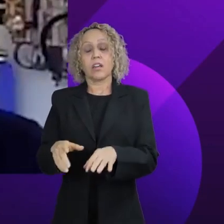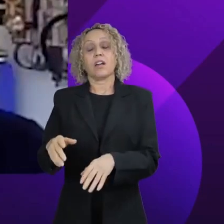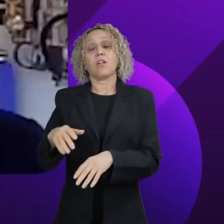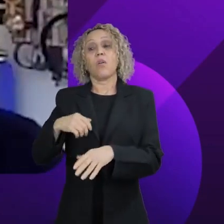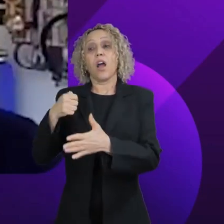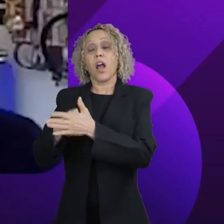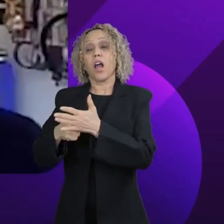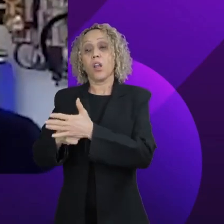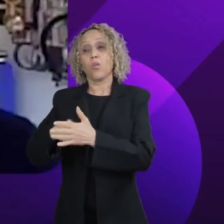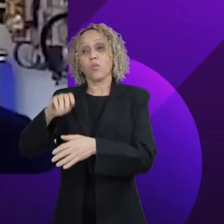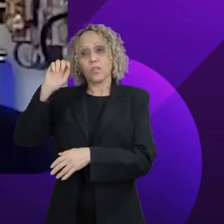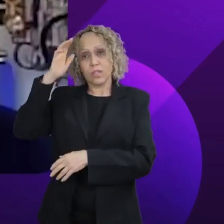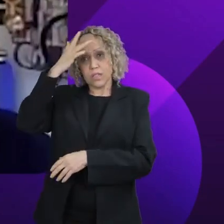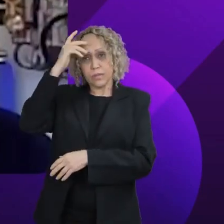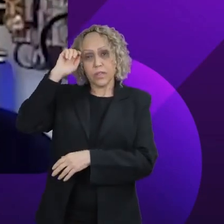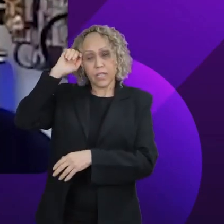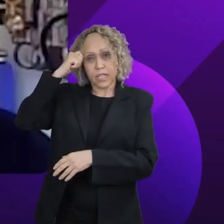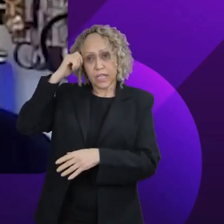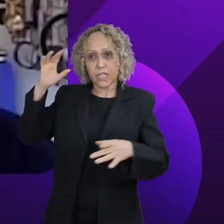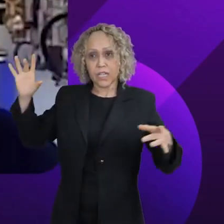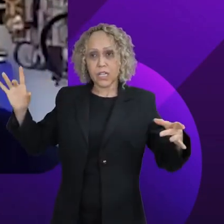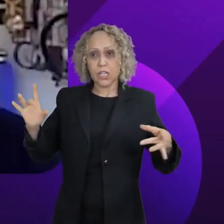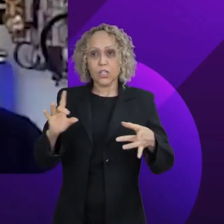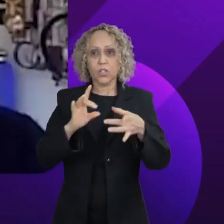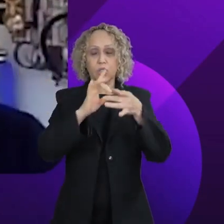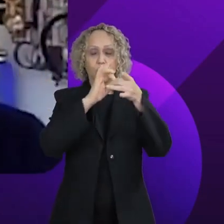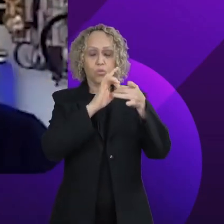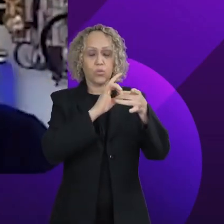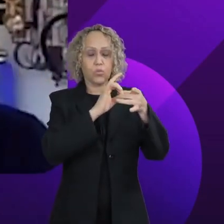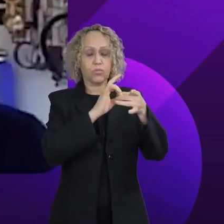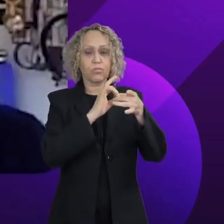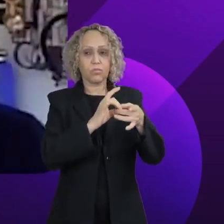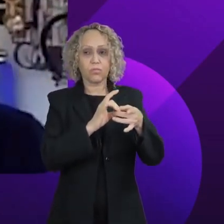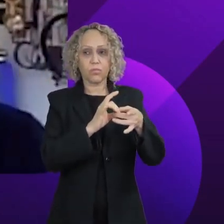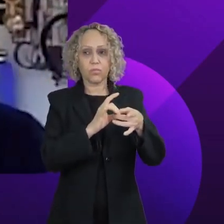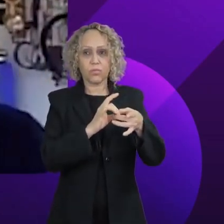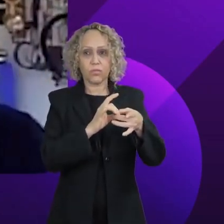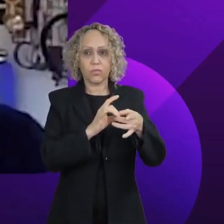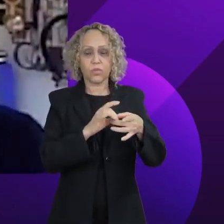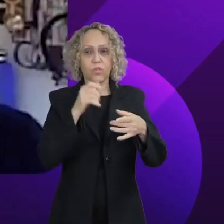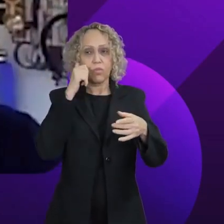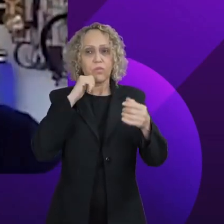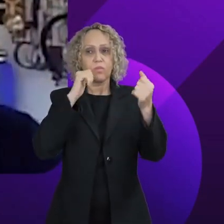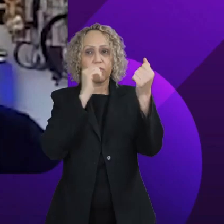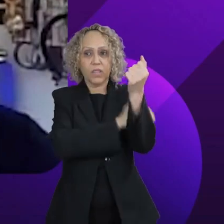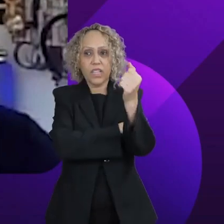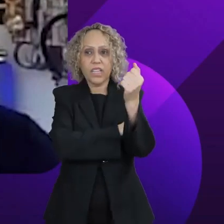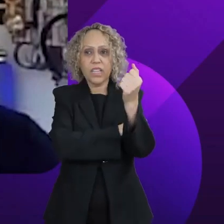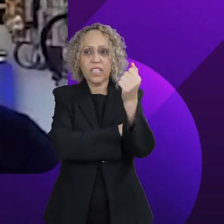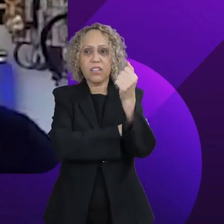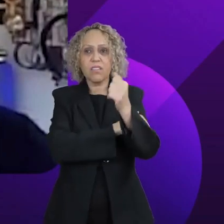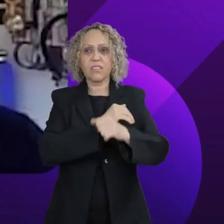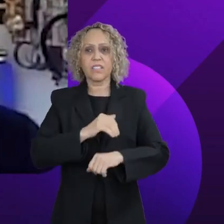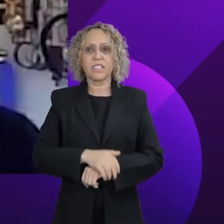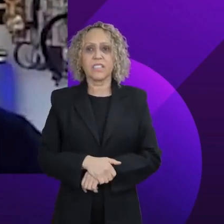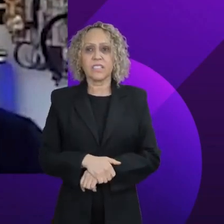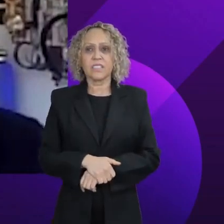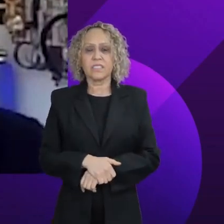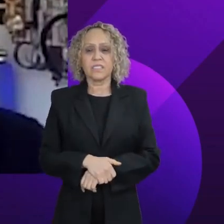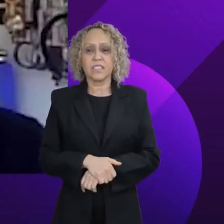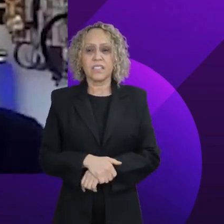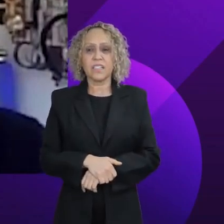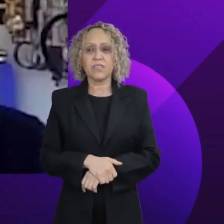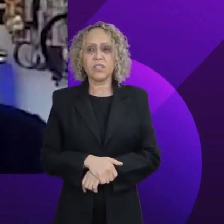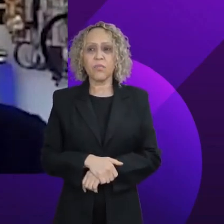processos organizativos das mulheres negras. Seja na América Latina e Caribe ou